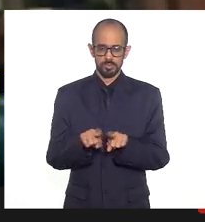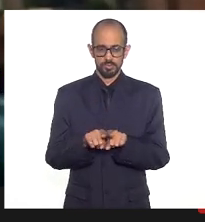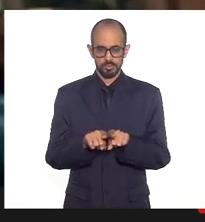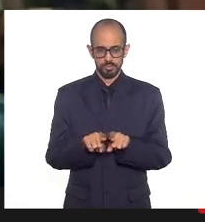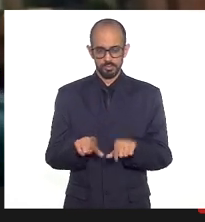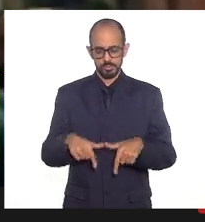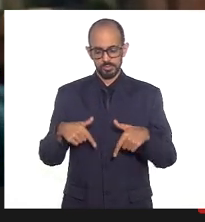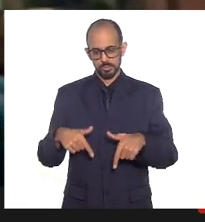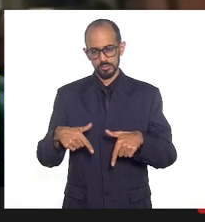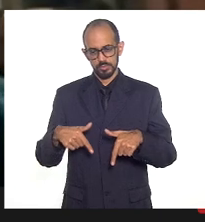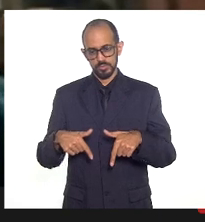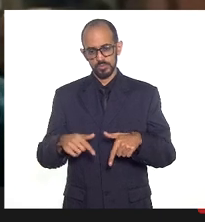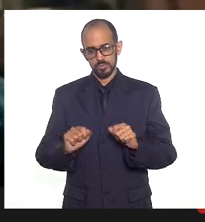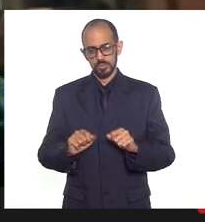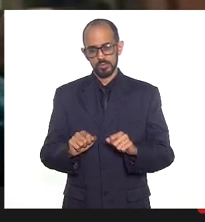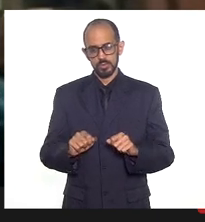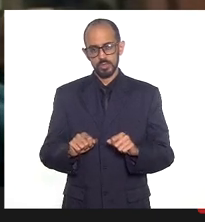da frente